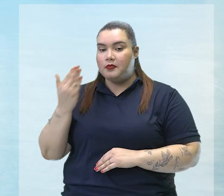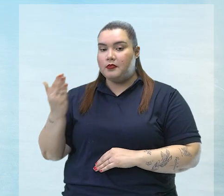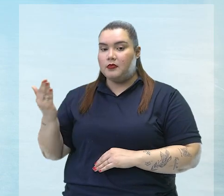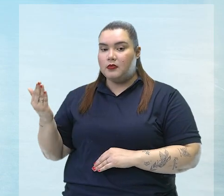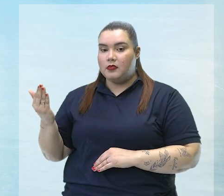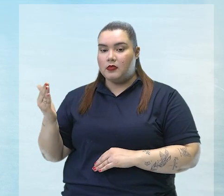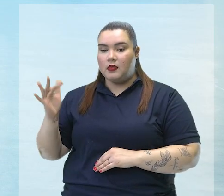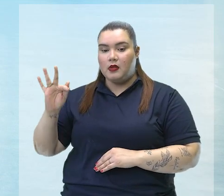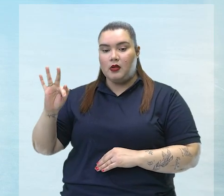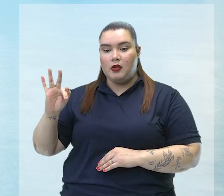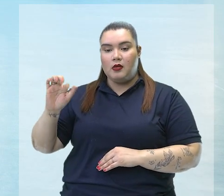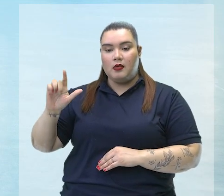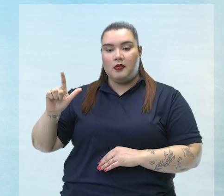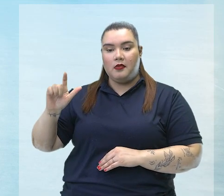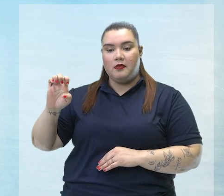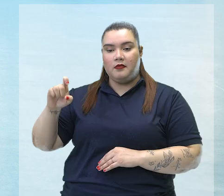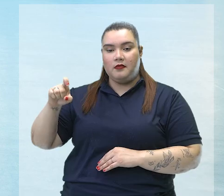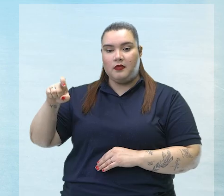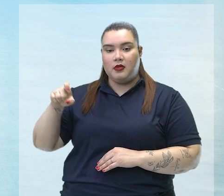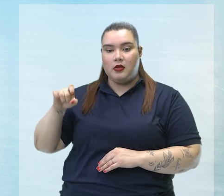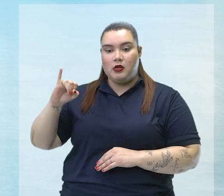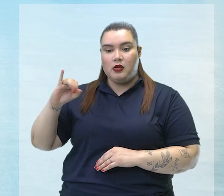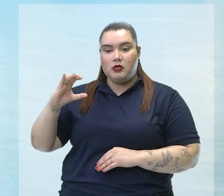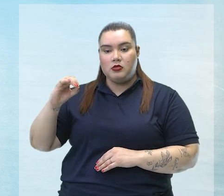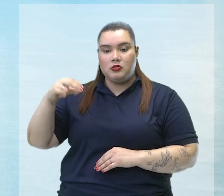Flex, flexionar.